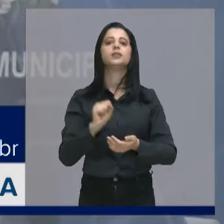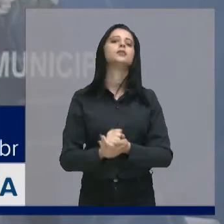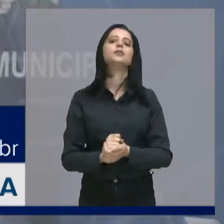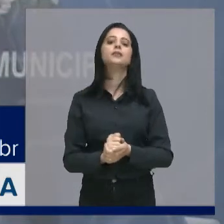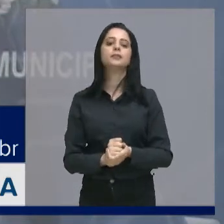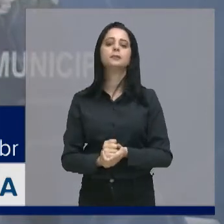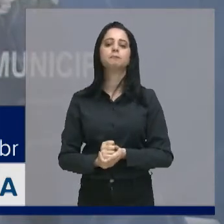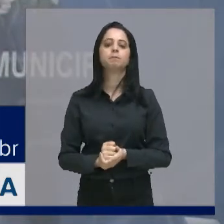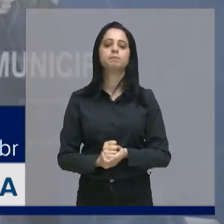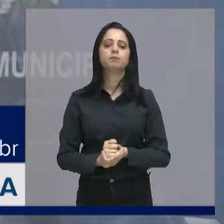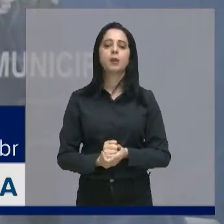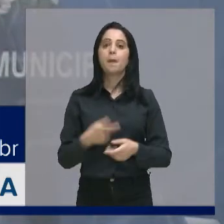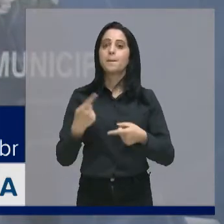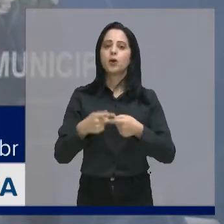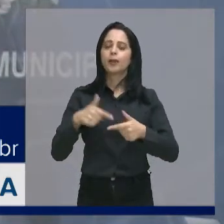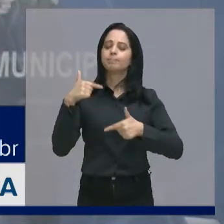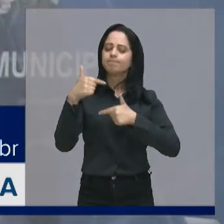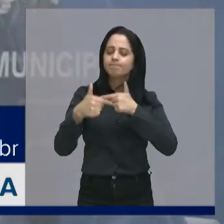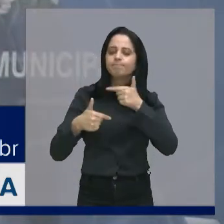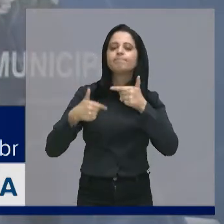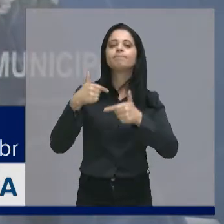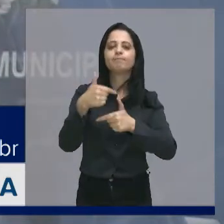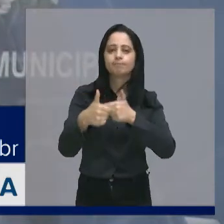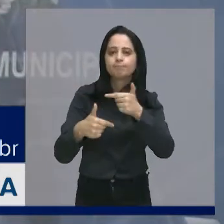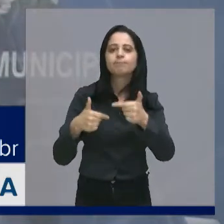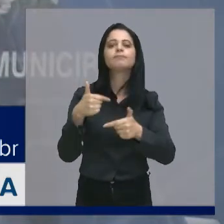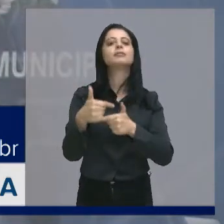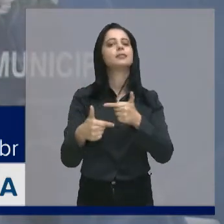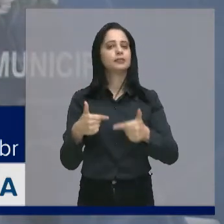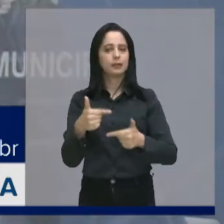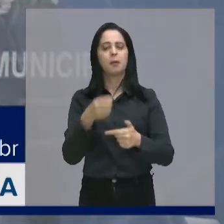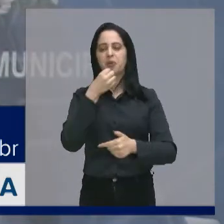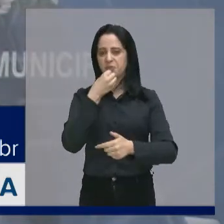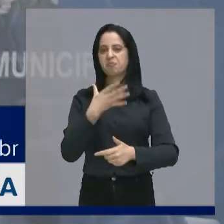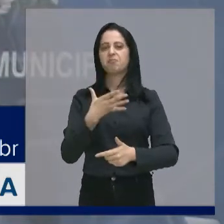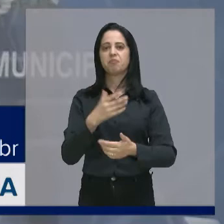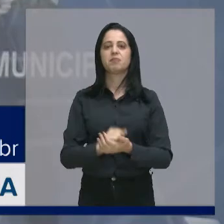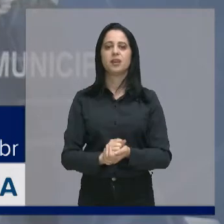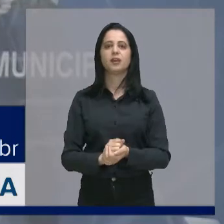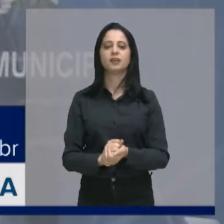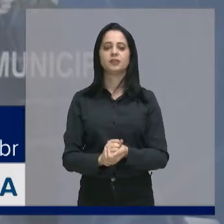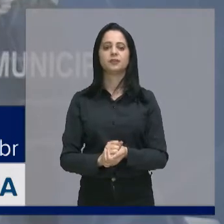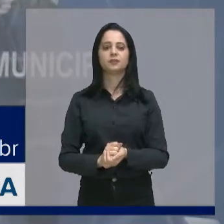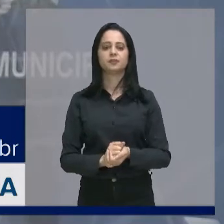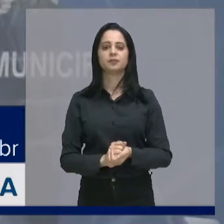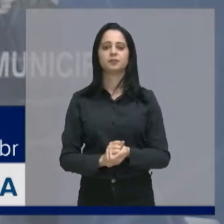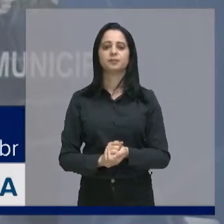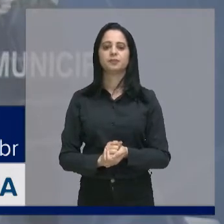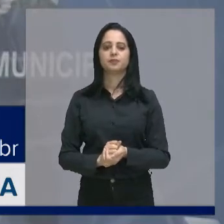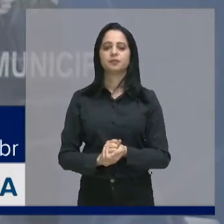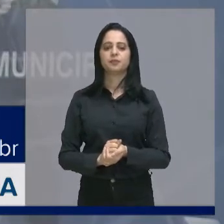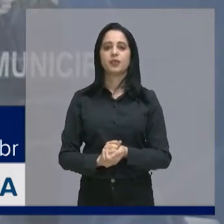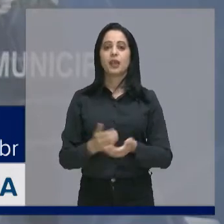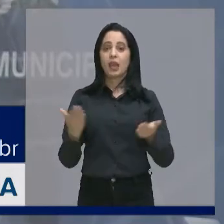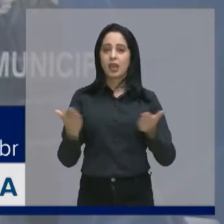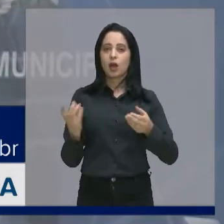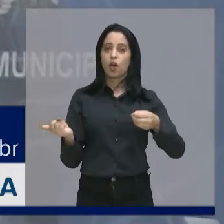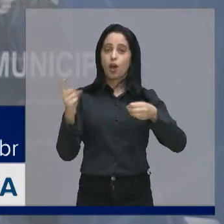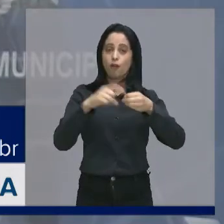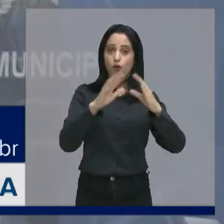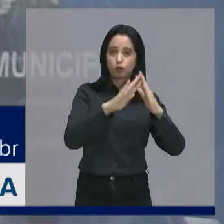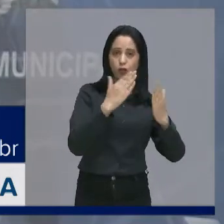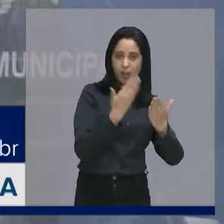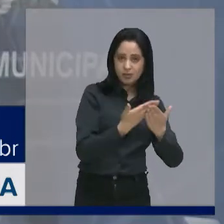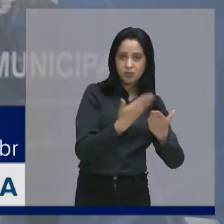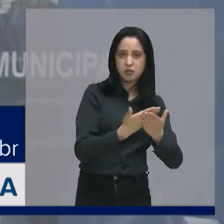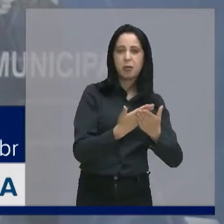Cidadania, por todo o trabalho que eles têm desenvolvido e por toda a dinâmica nessa retomada das escolas